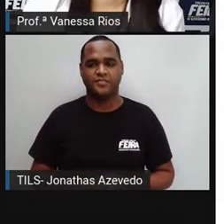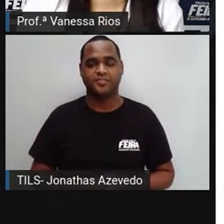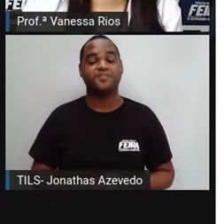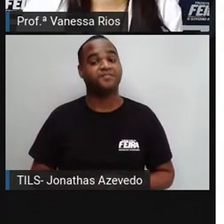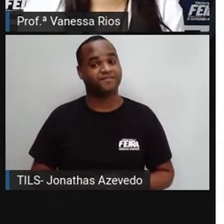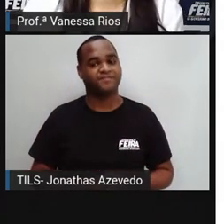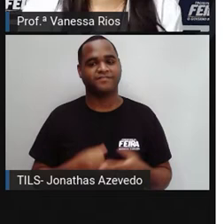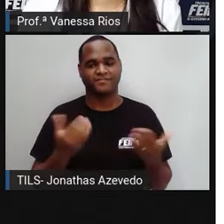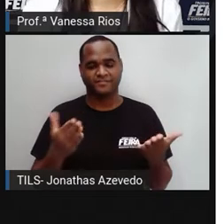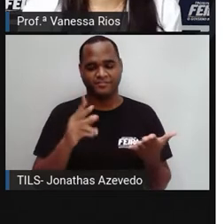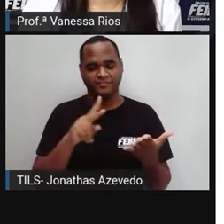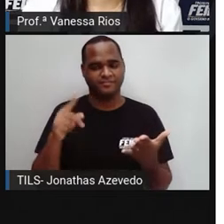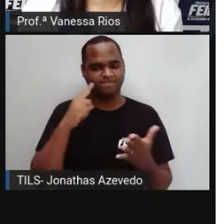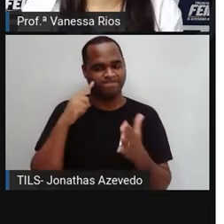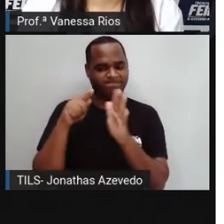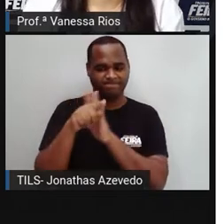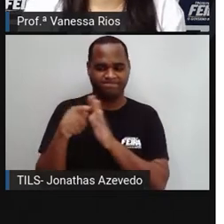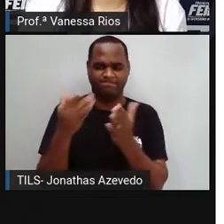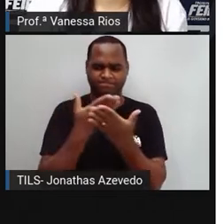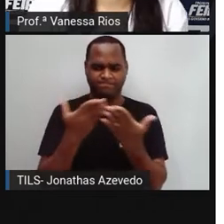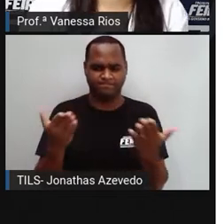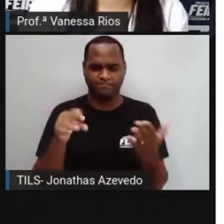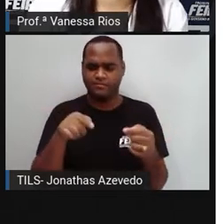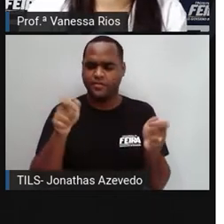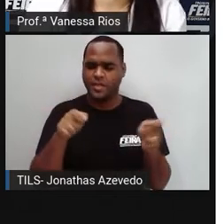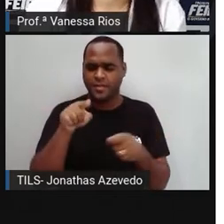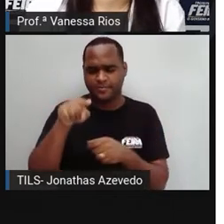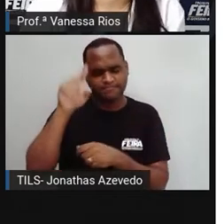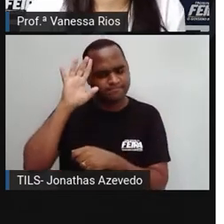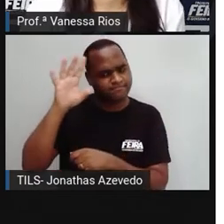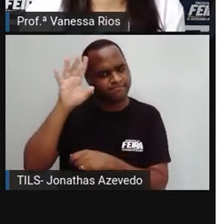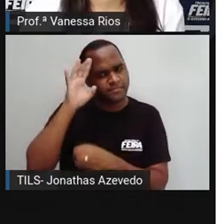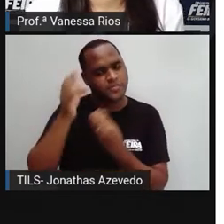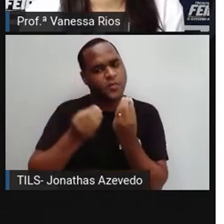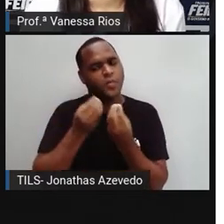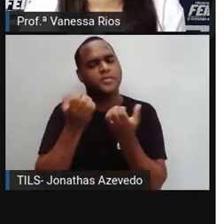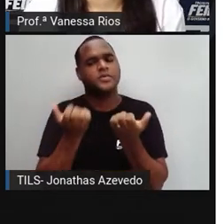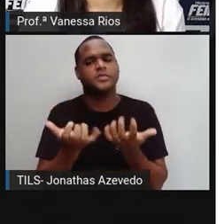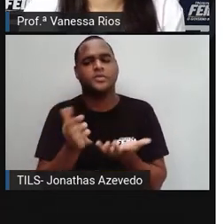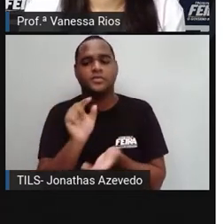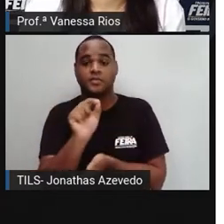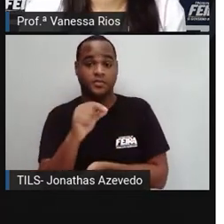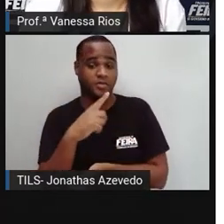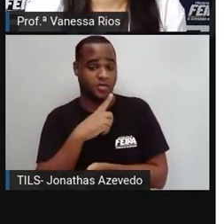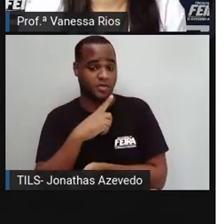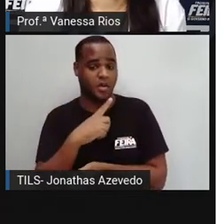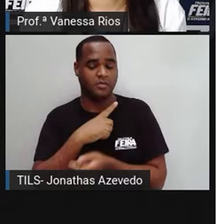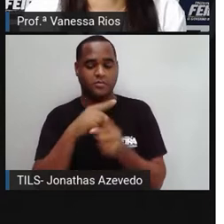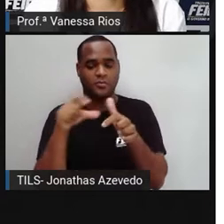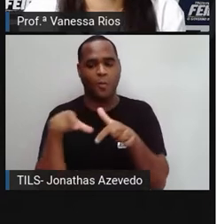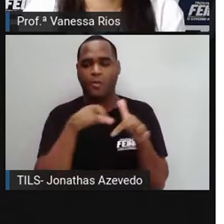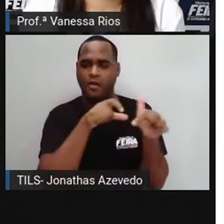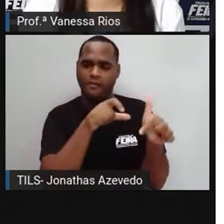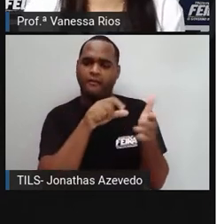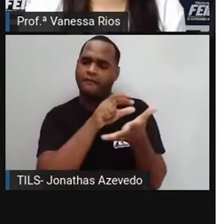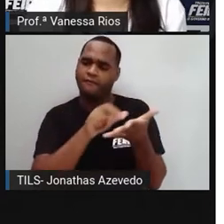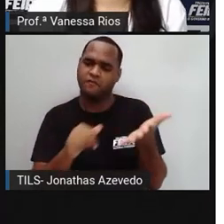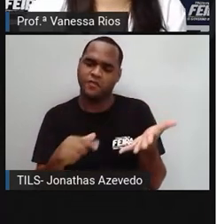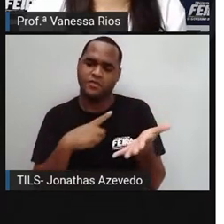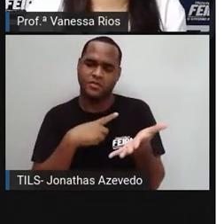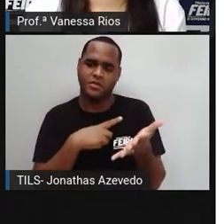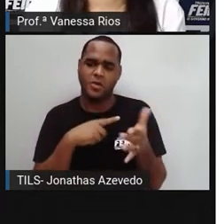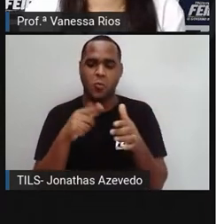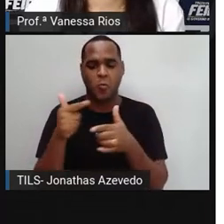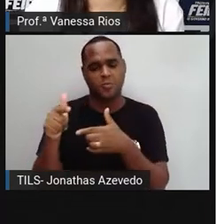E aí a Pro coloca essa pergunta para que você já comece a pensar, de repente, né? Tem alguns locais,